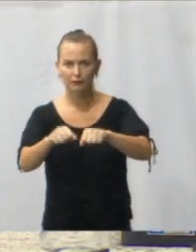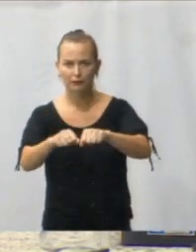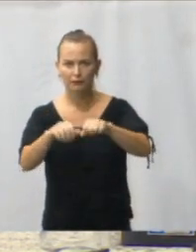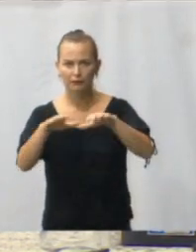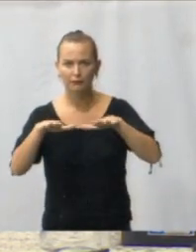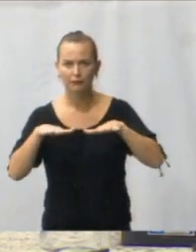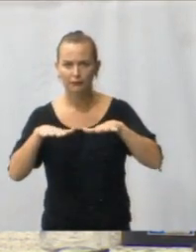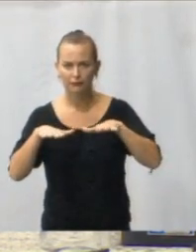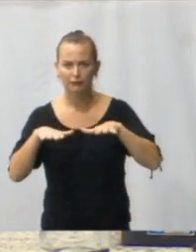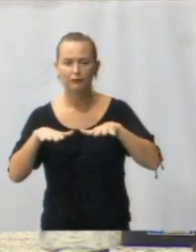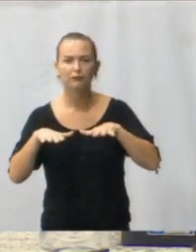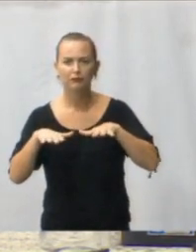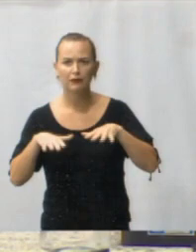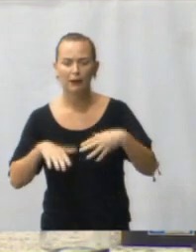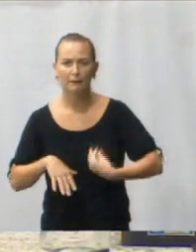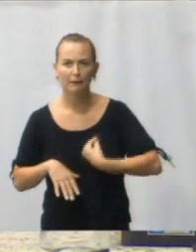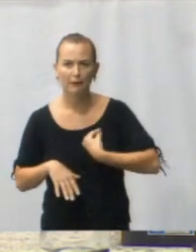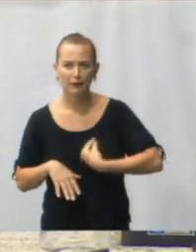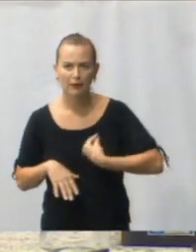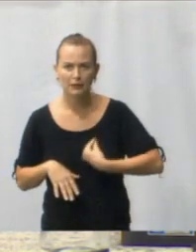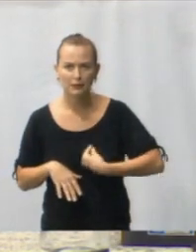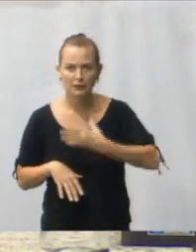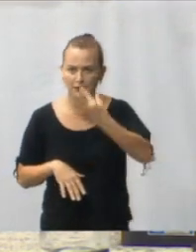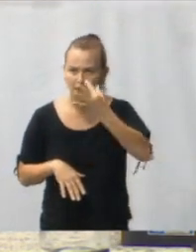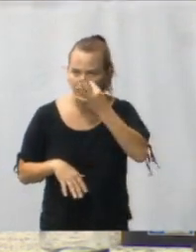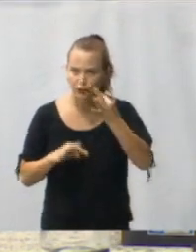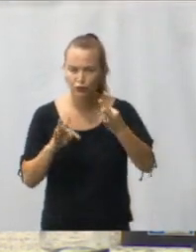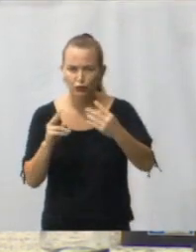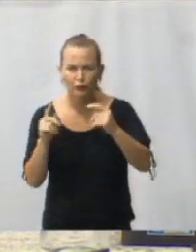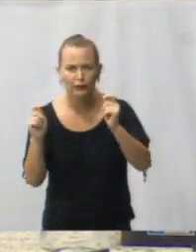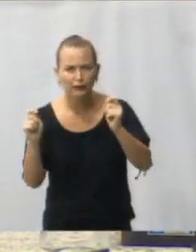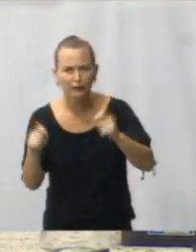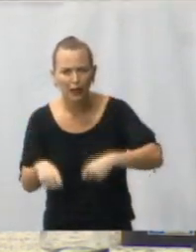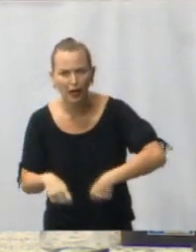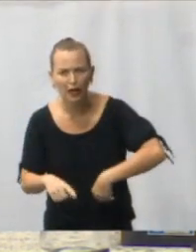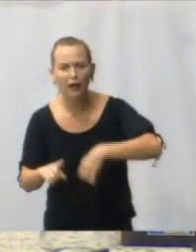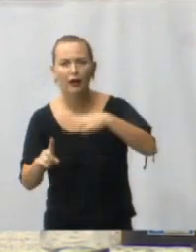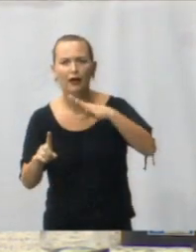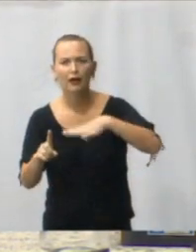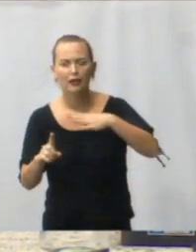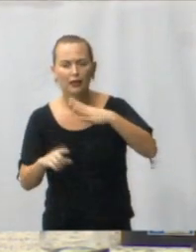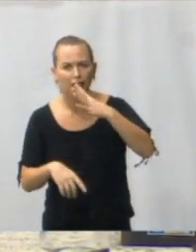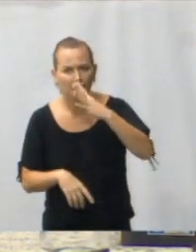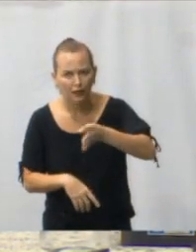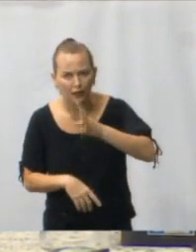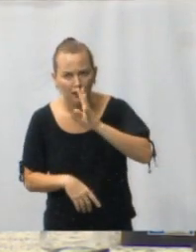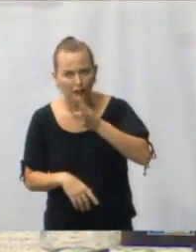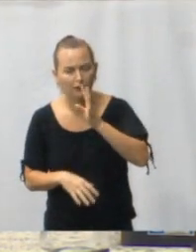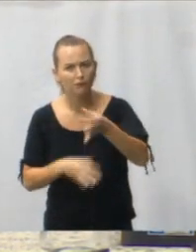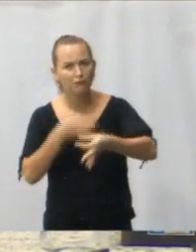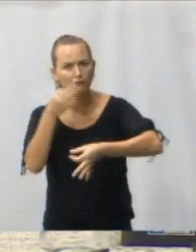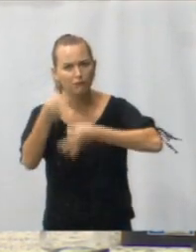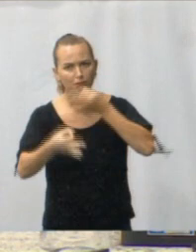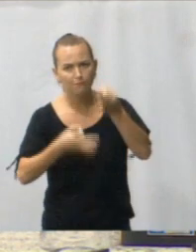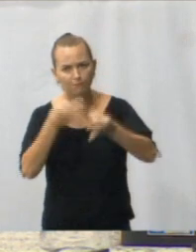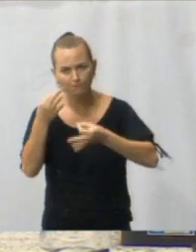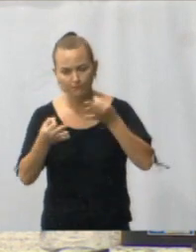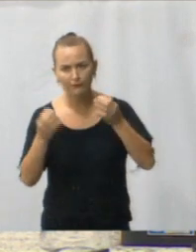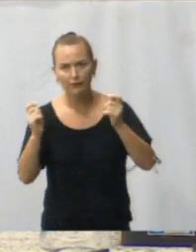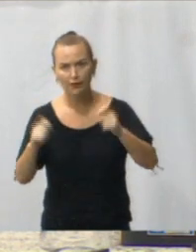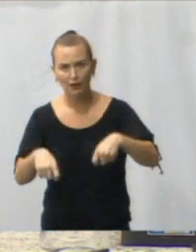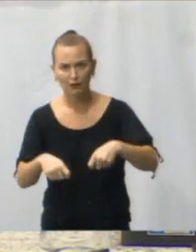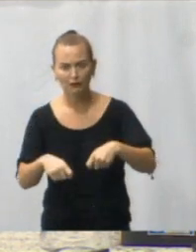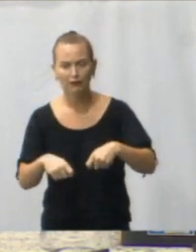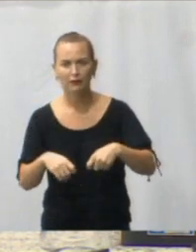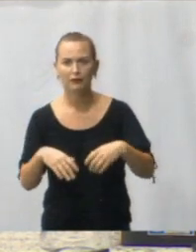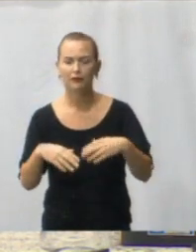vereadores possibilita elogios, críticas, argumentações. Então, a gente, principalmente essa